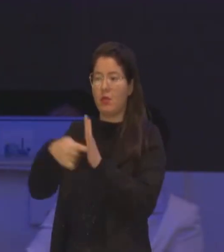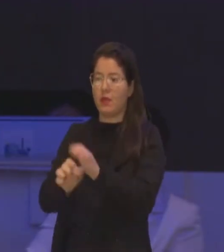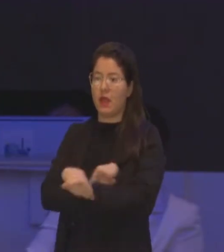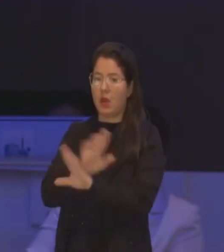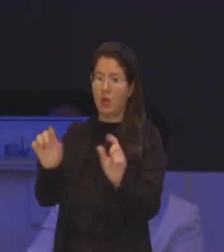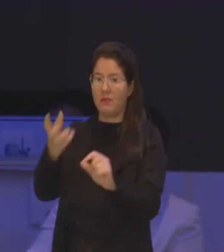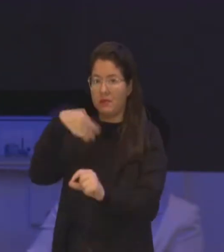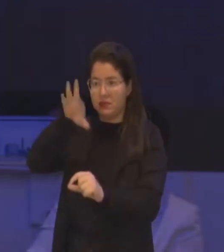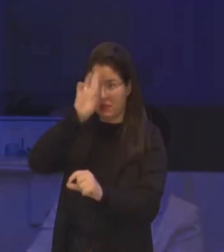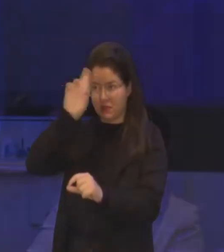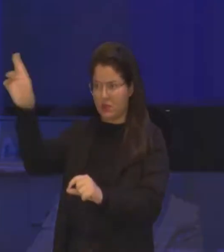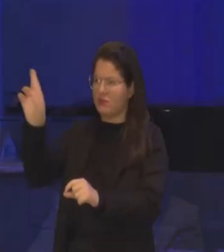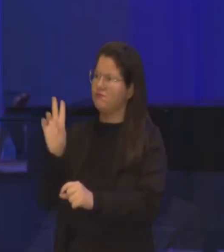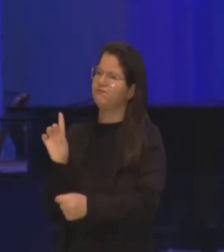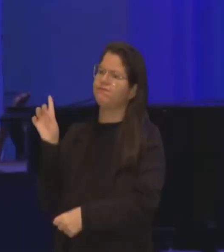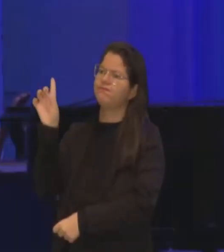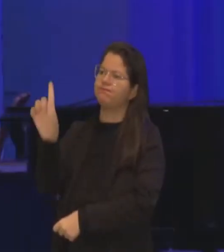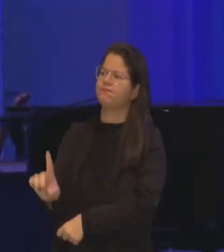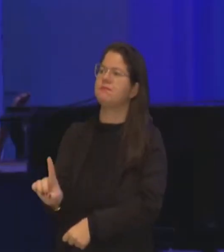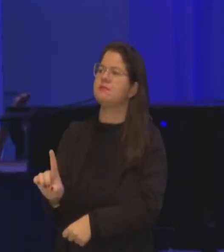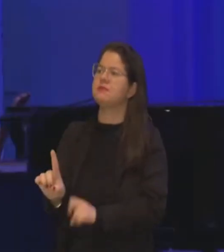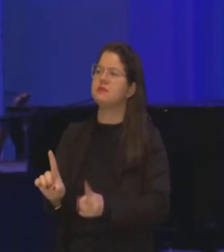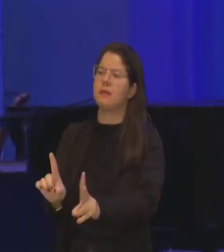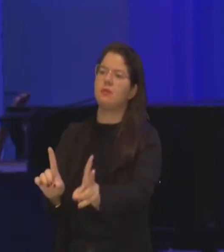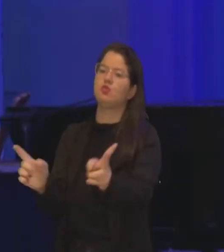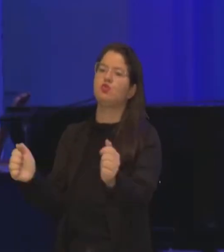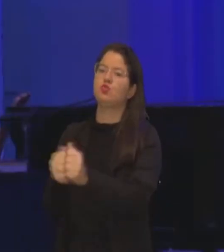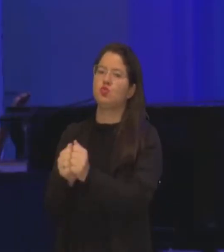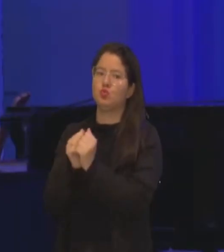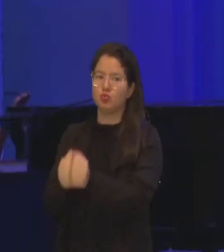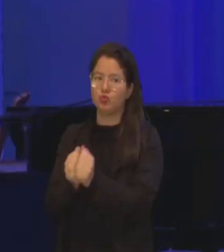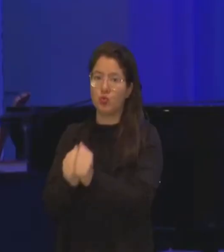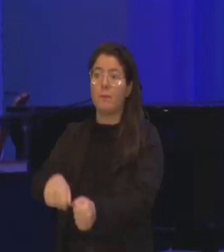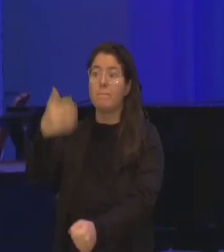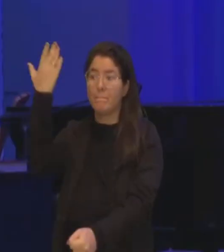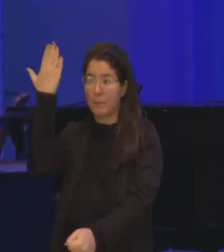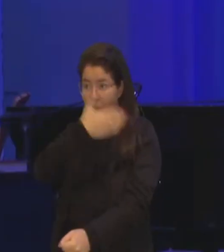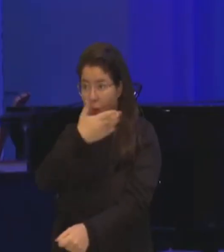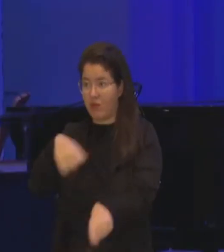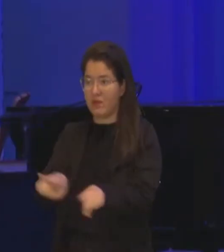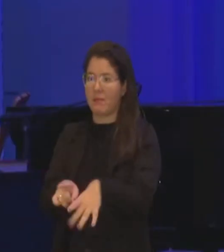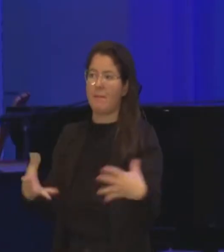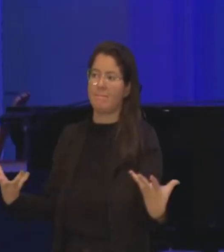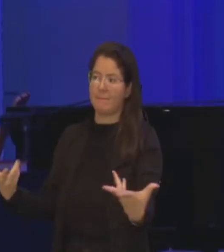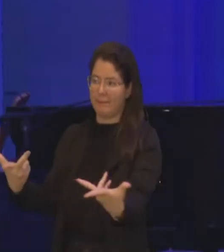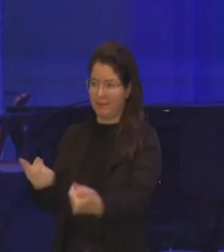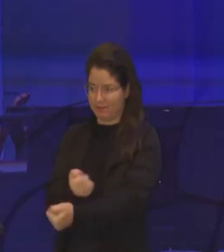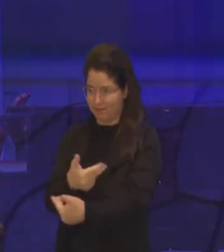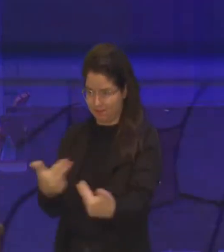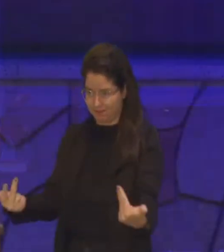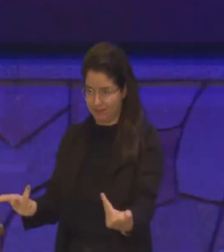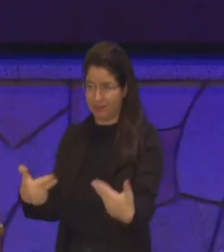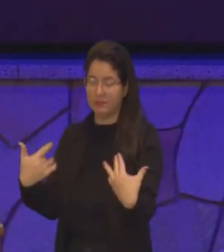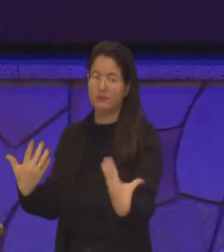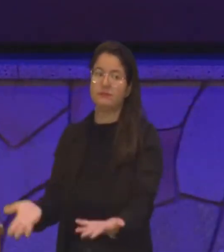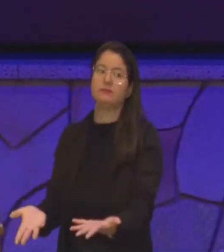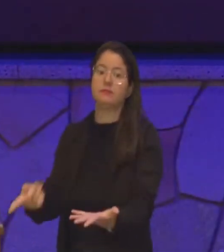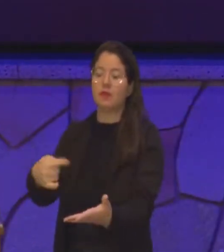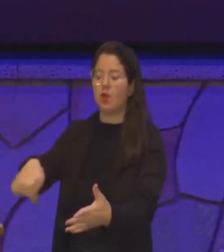que o Senhor se manifestava no meio deles com sinais e maravilhas. Eles se